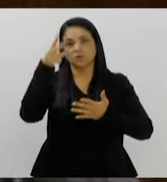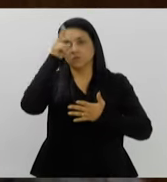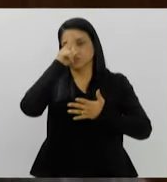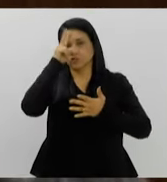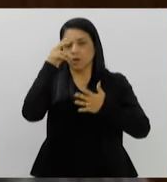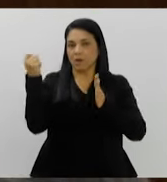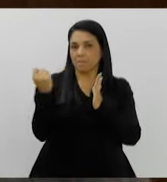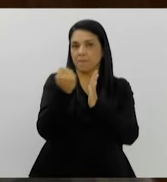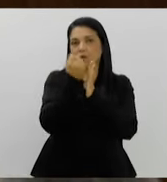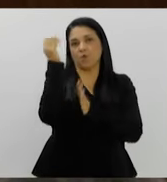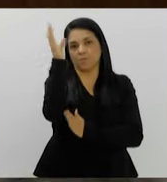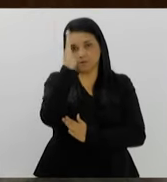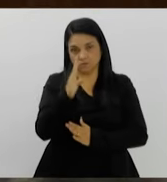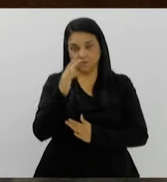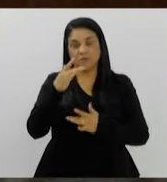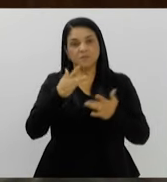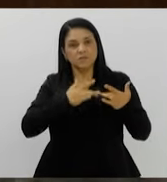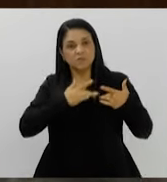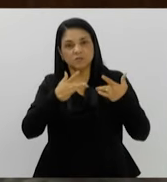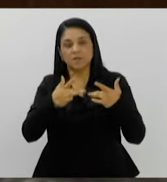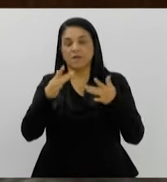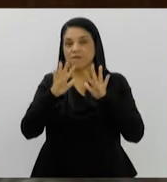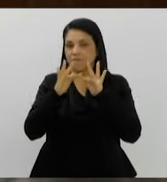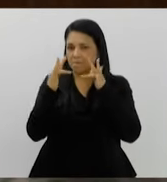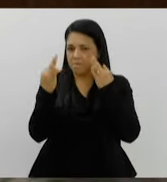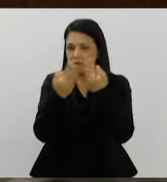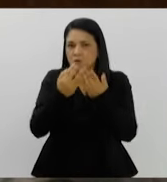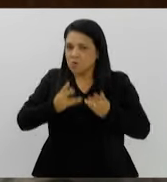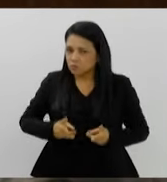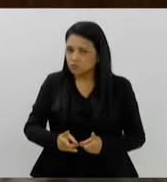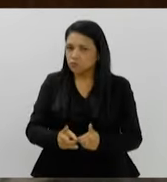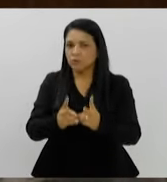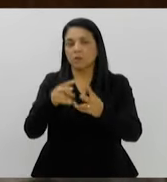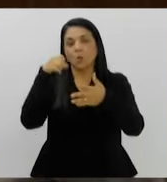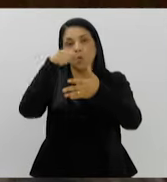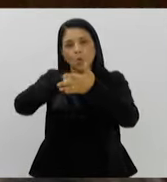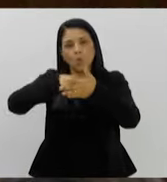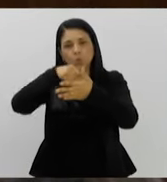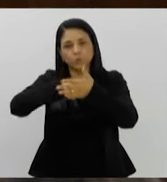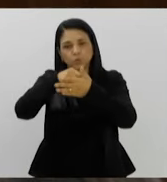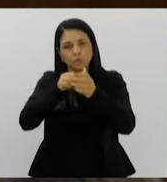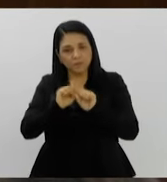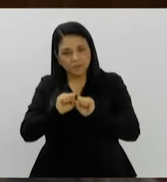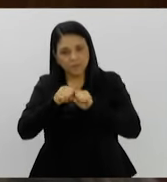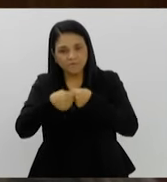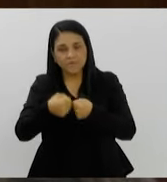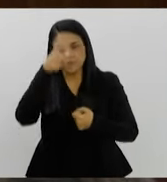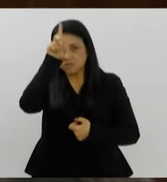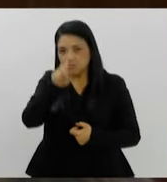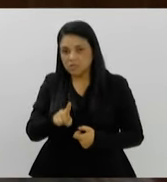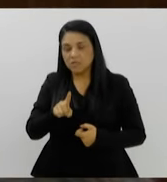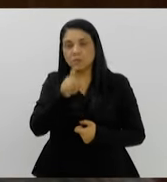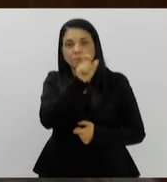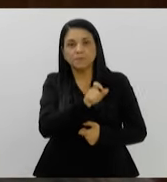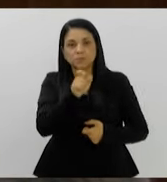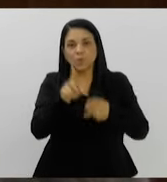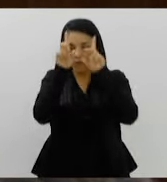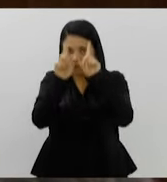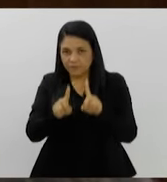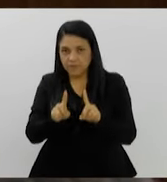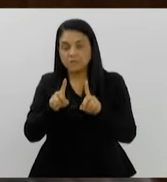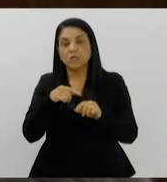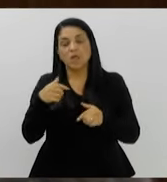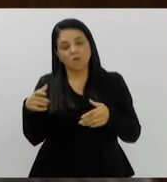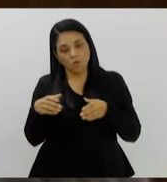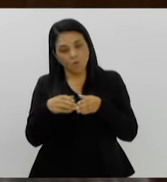minha solidariedade às famílias continuaremos na luta pela defesa dos direitos da pessoa com deficiência também como